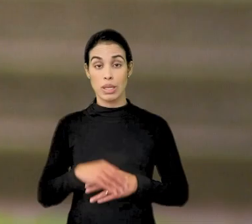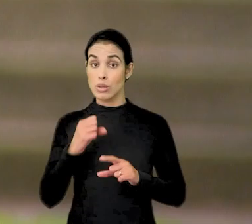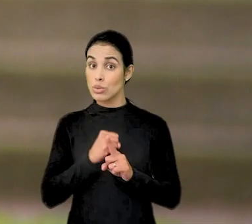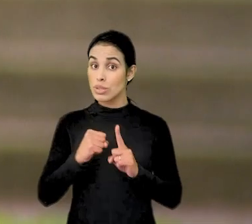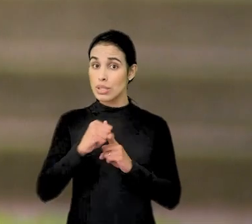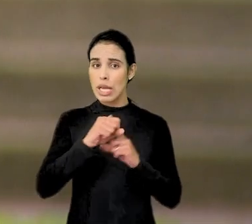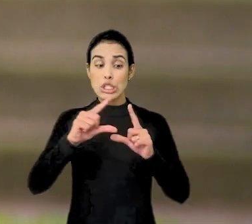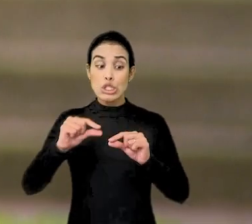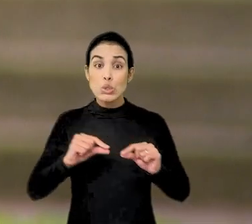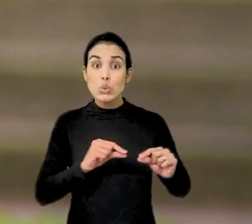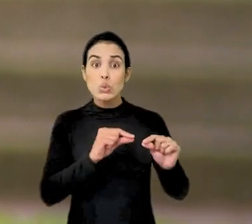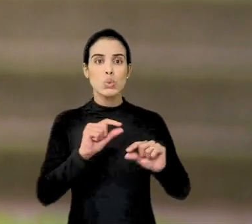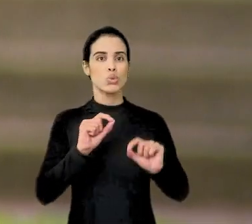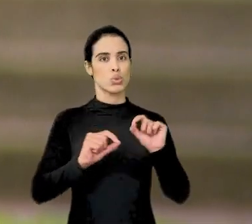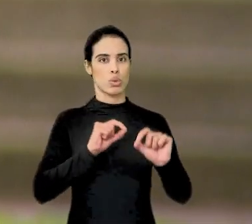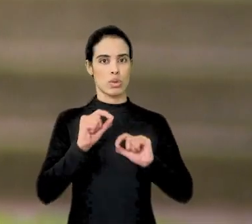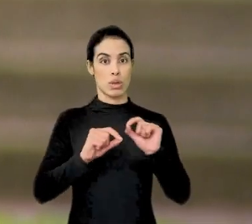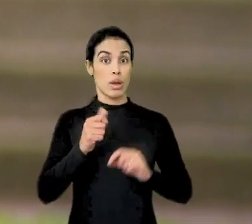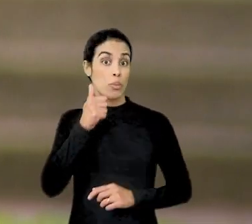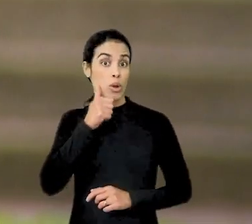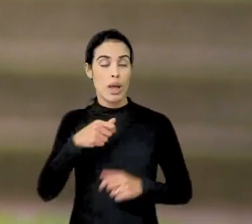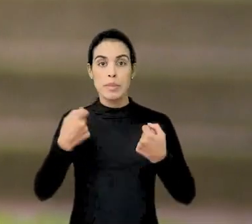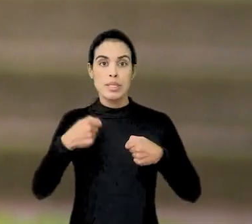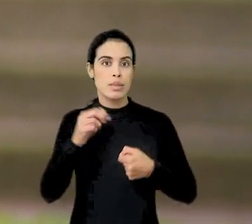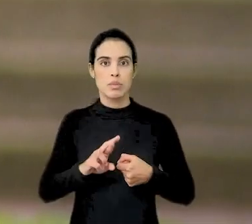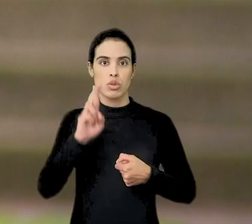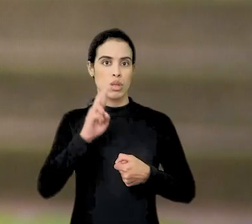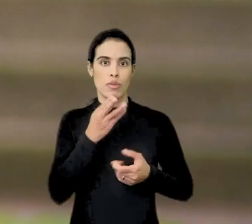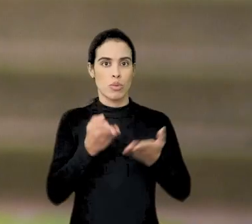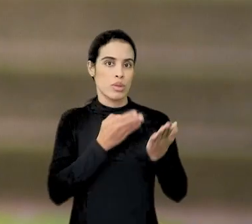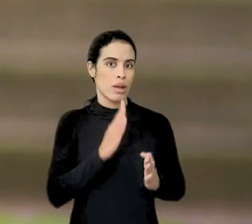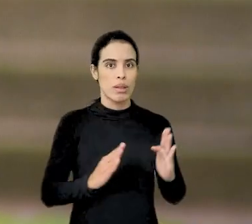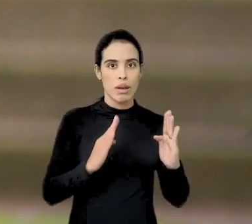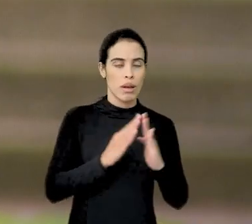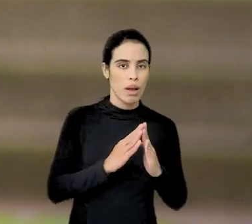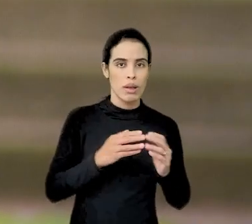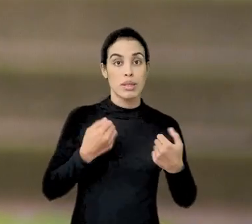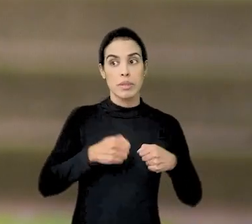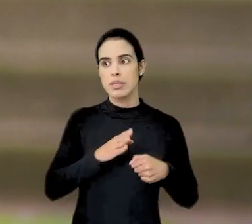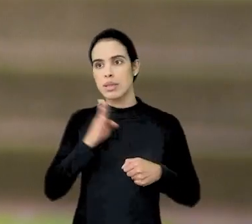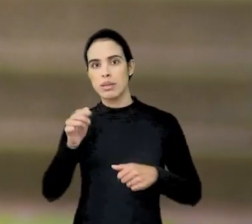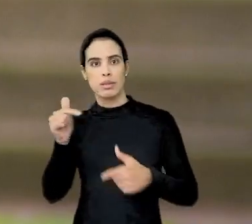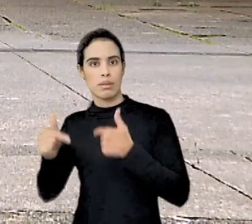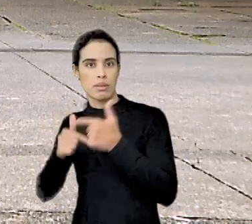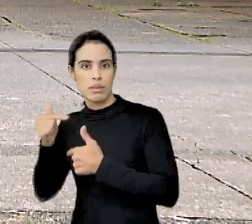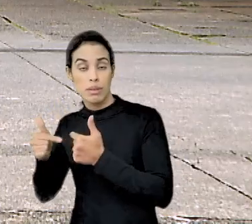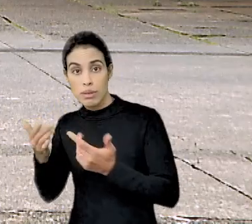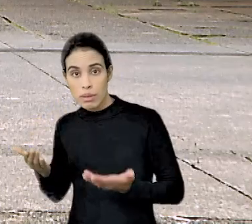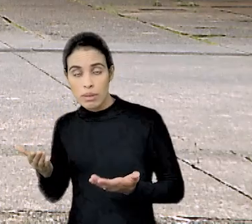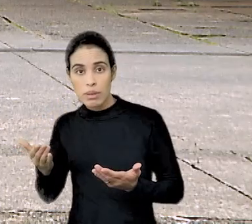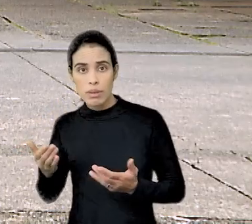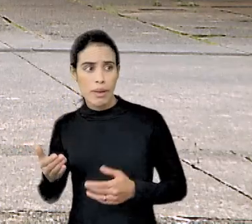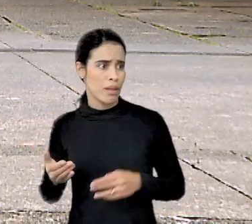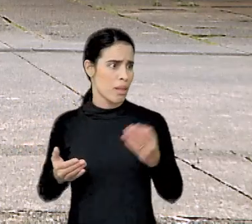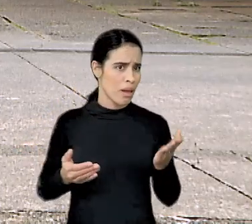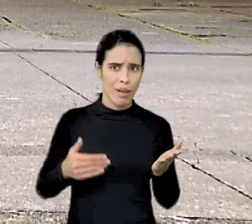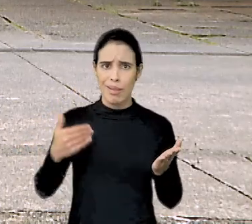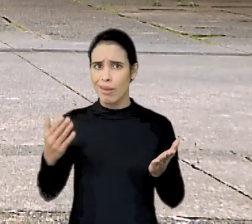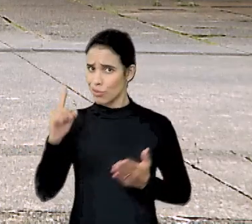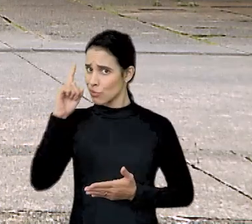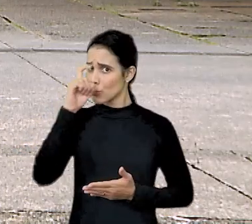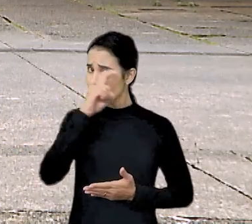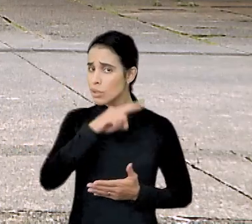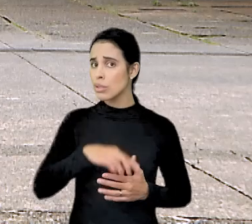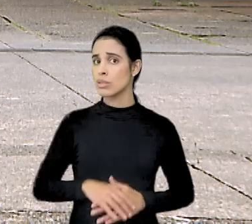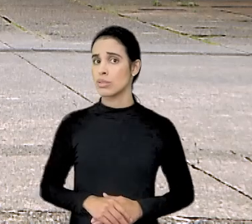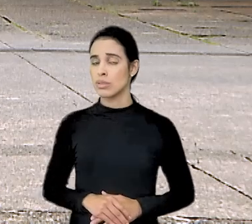O que a sociedade coloca é que a mulher ela tem que dar conta da casa, tem que dar conta do trabalho. Nesse processo, a gente